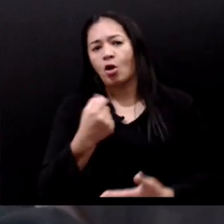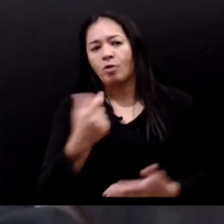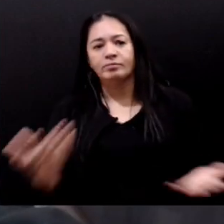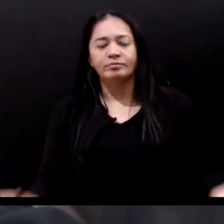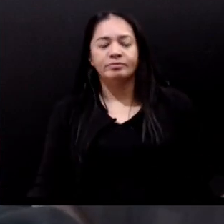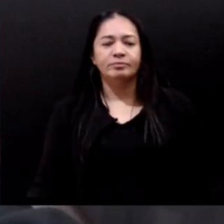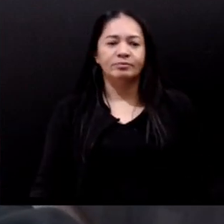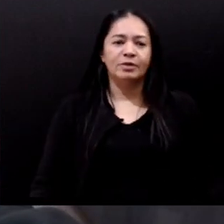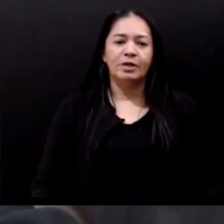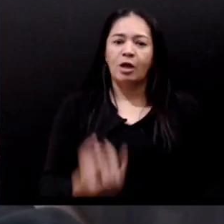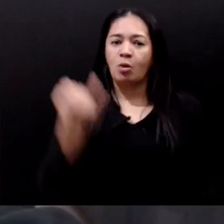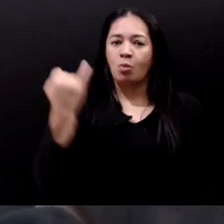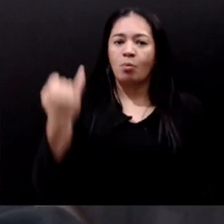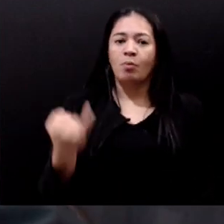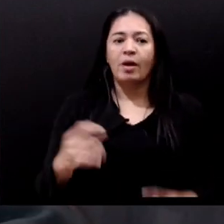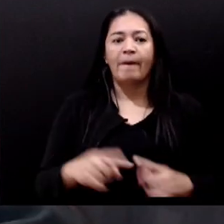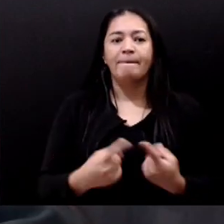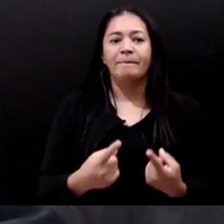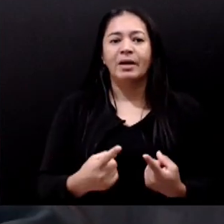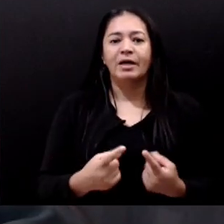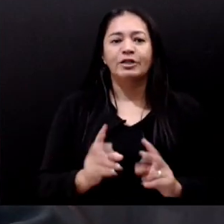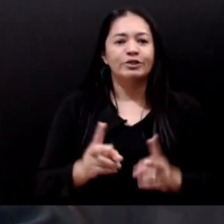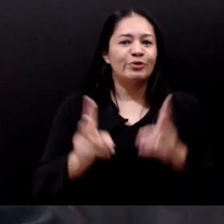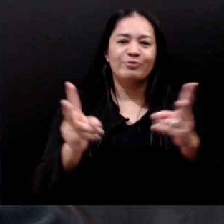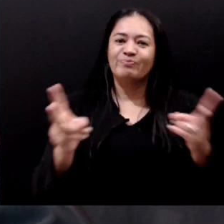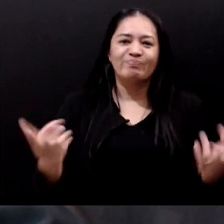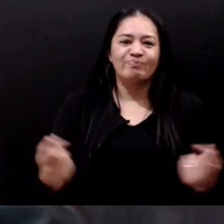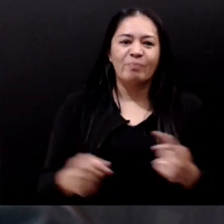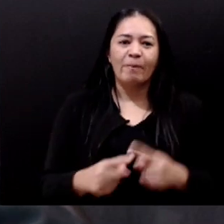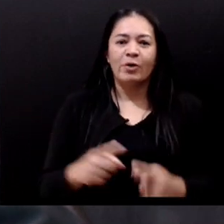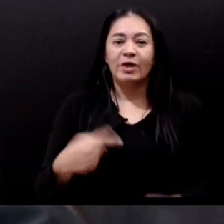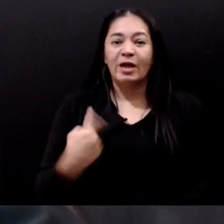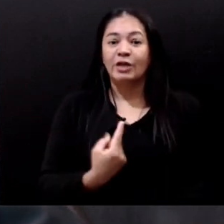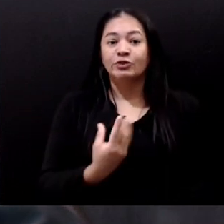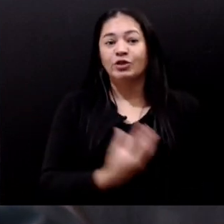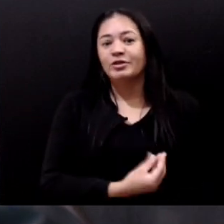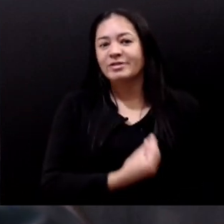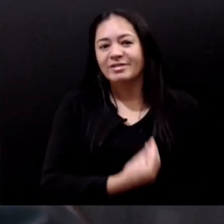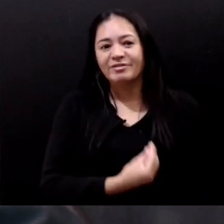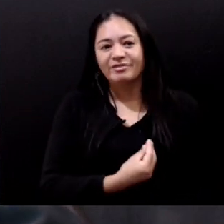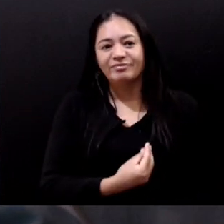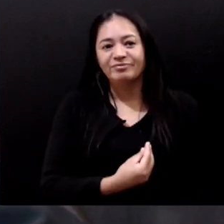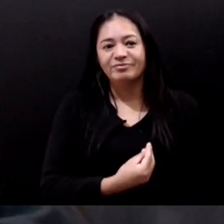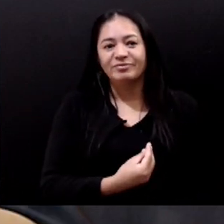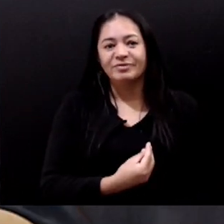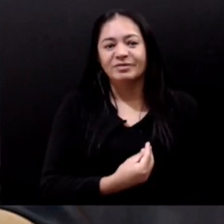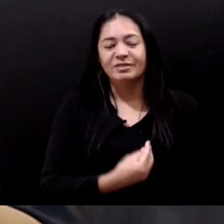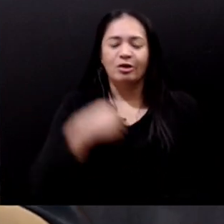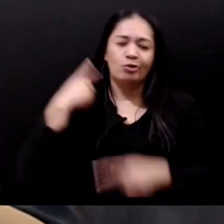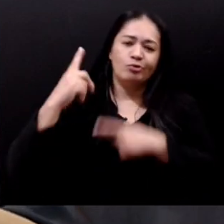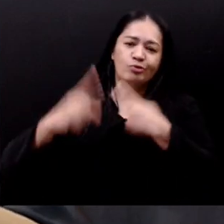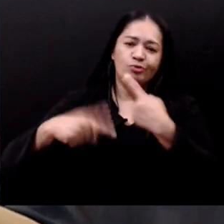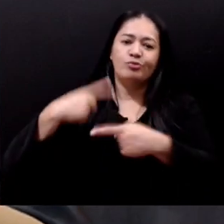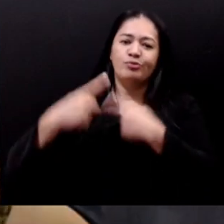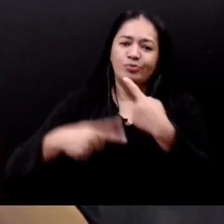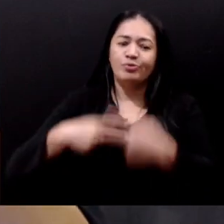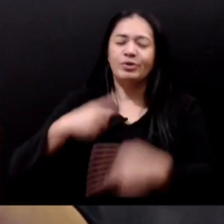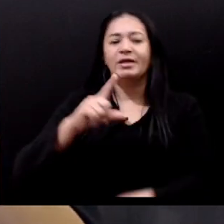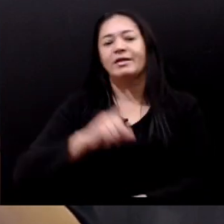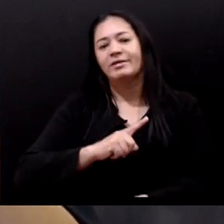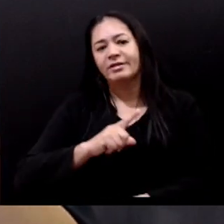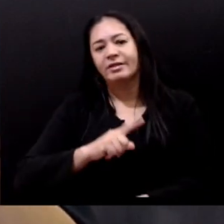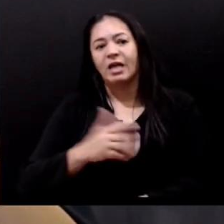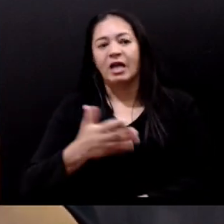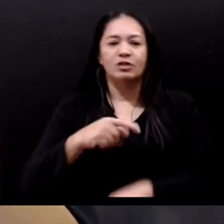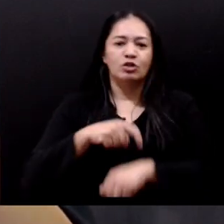não é sustentável, porque a nossa vida, ela é cheia de ciclos. E vai Uhum. ter momento que vai estar tudo muito controladinho nas suas